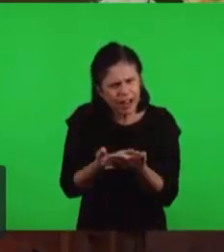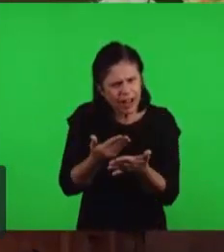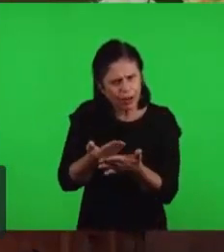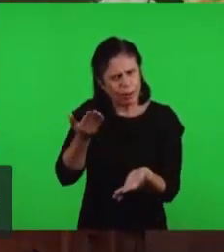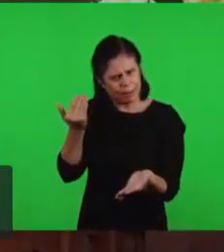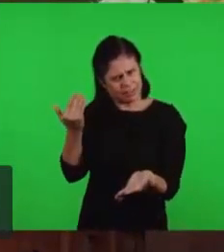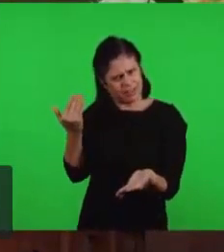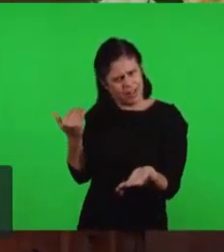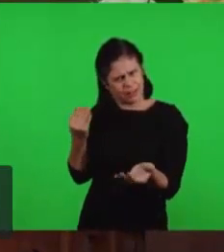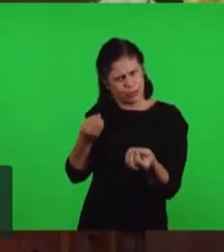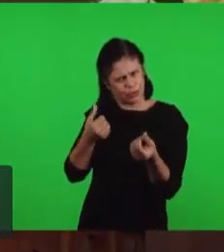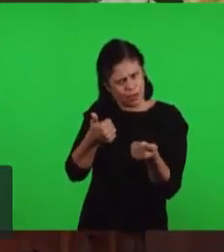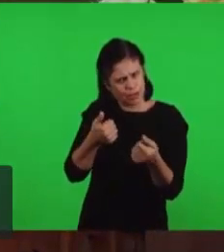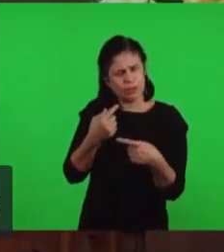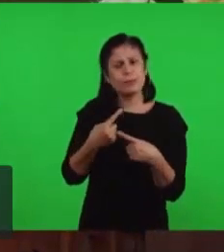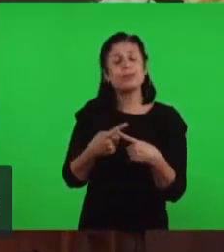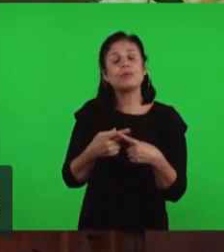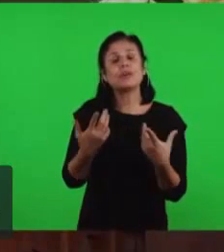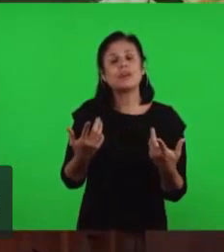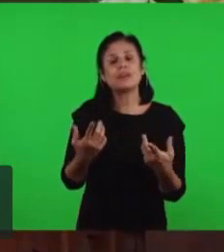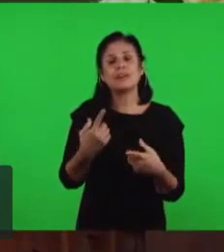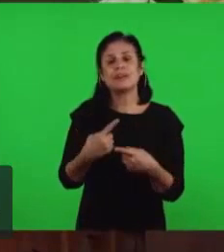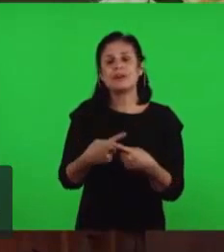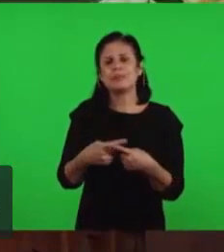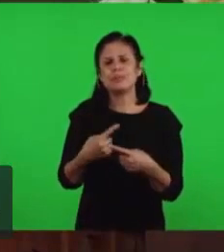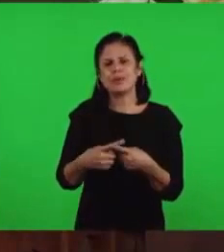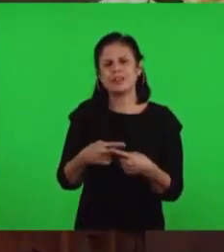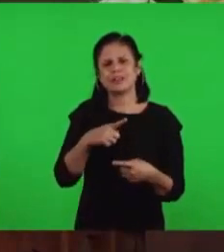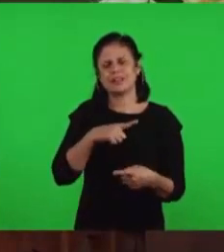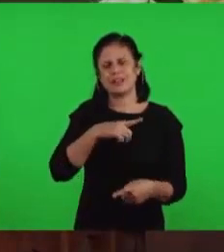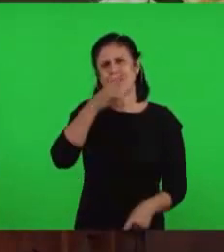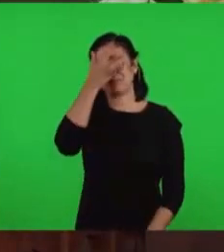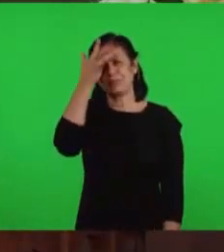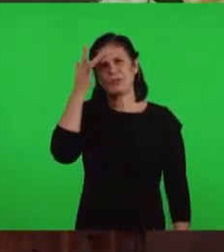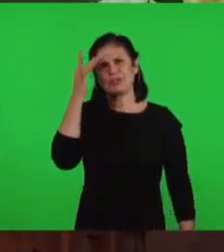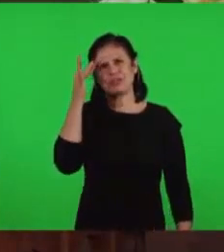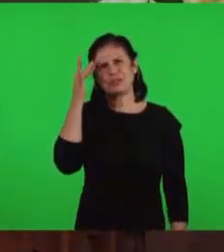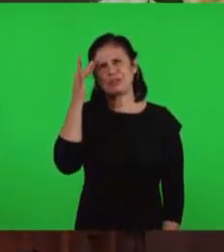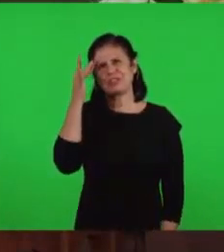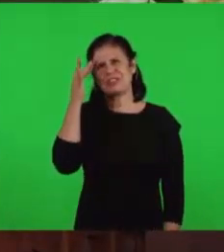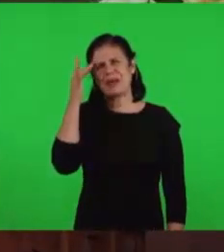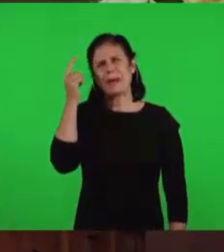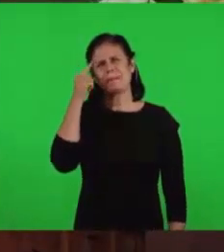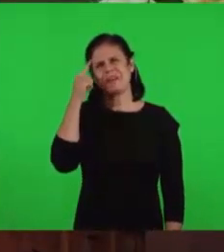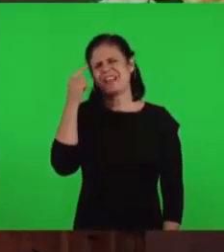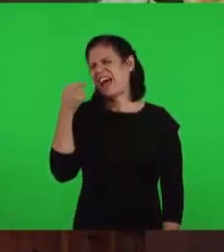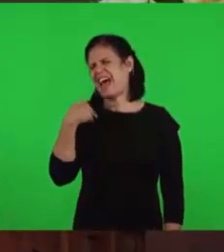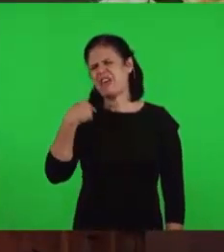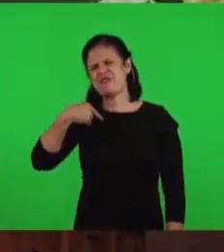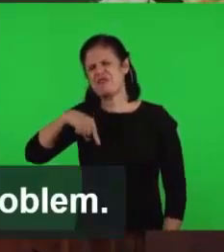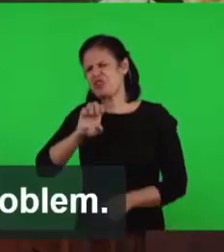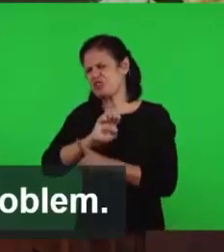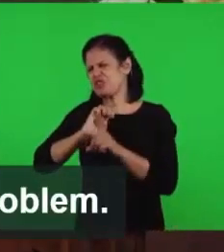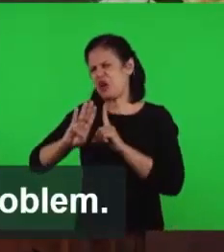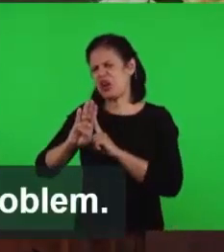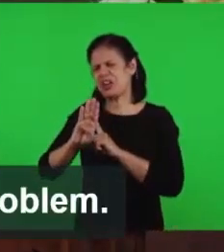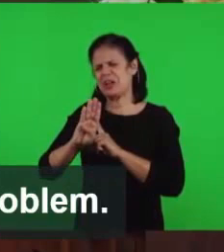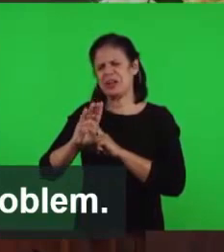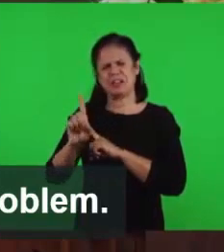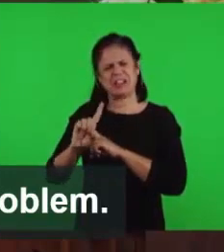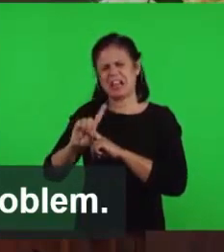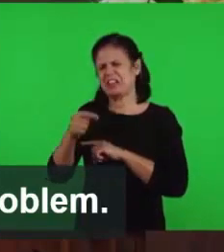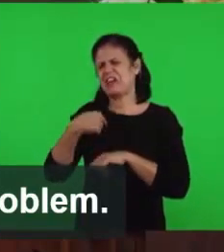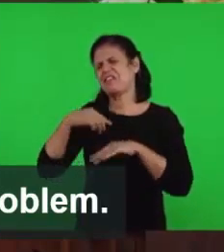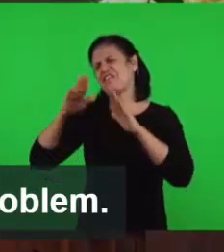por quê Porque porque muitos insistem entender que não precisa a escola bíblica dominical eles acham que sabem tudo